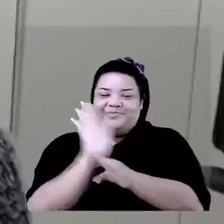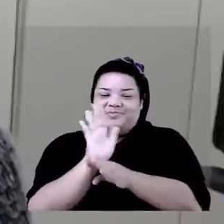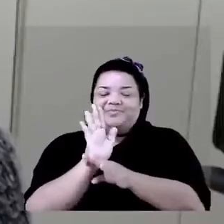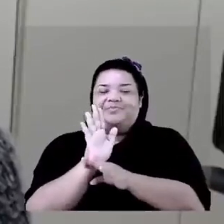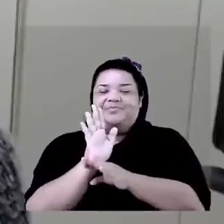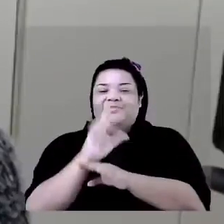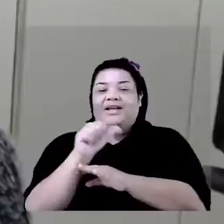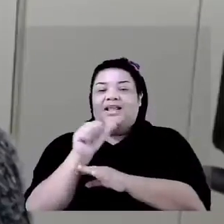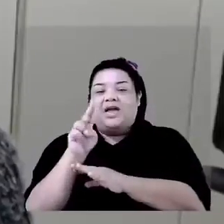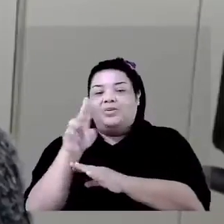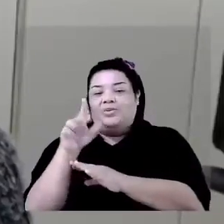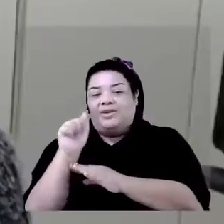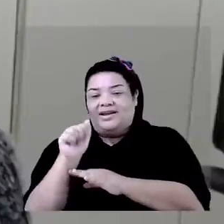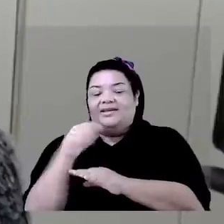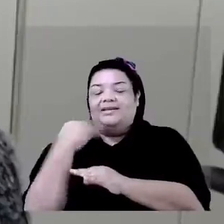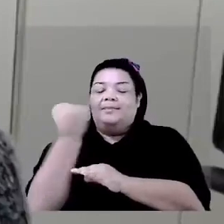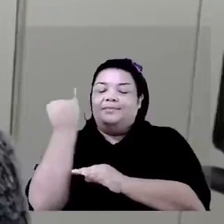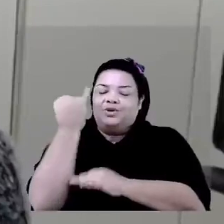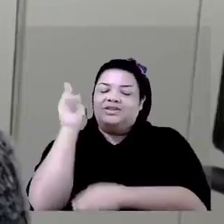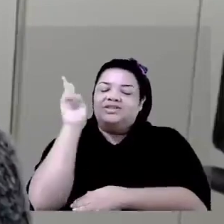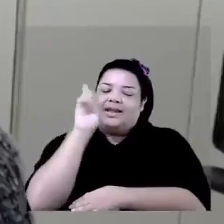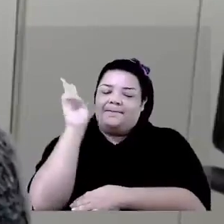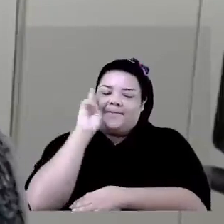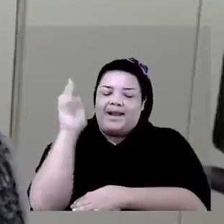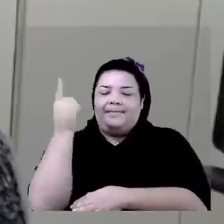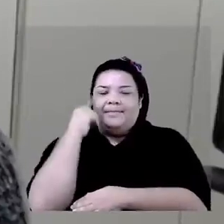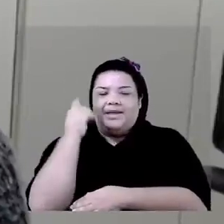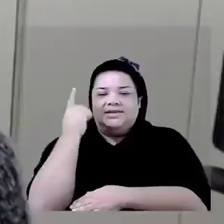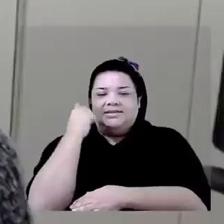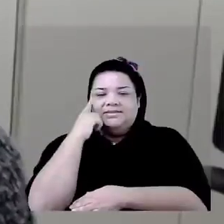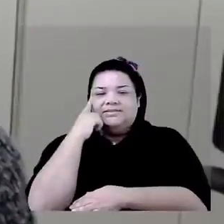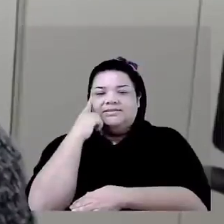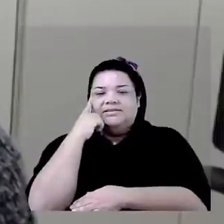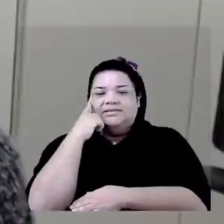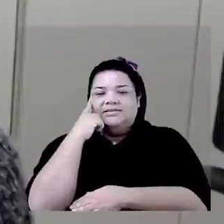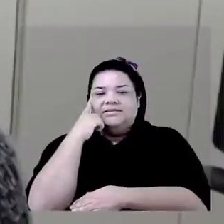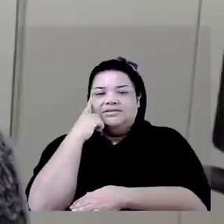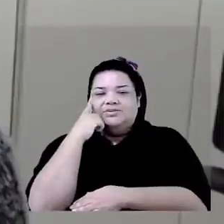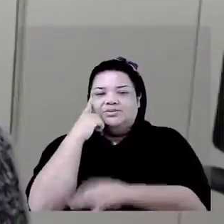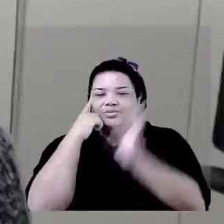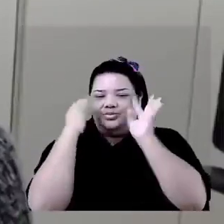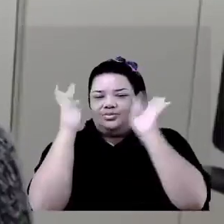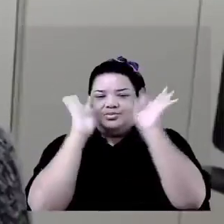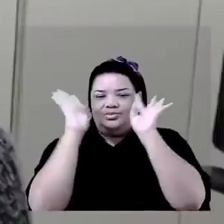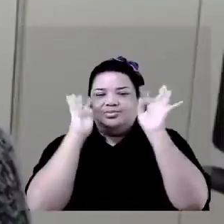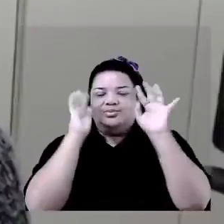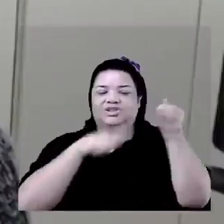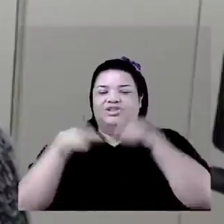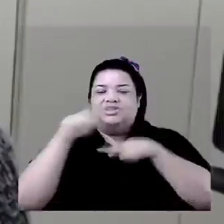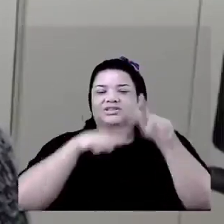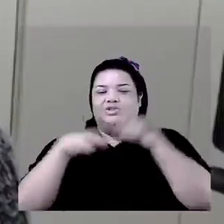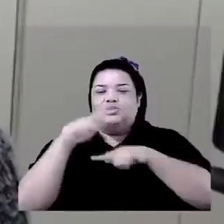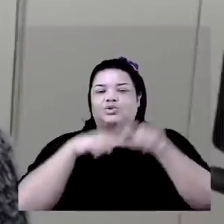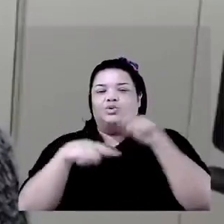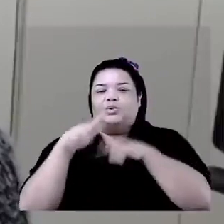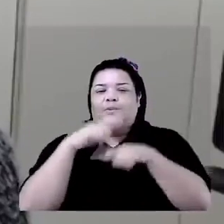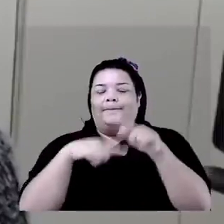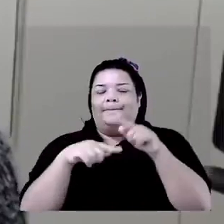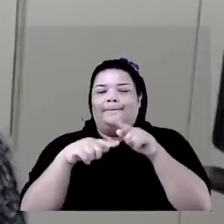eu acho que é importante a gente lembrar, pensando com a cabeça, né, de gestor público, muitas